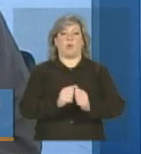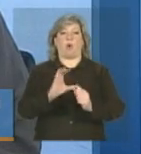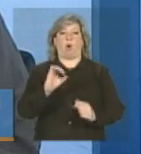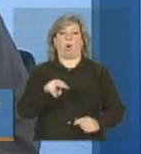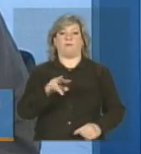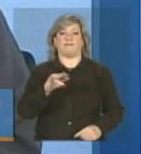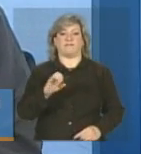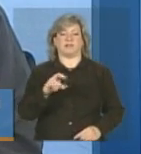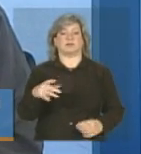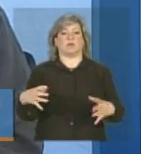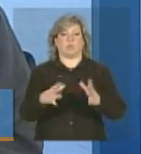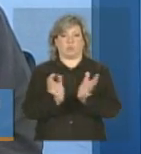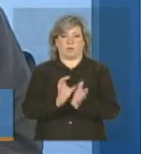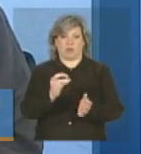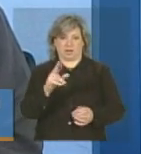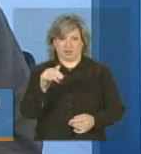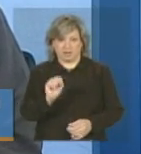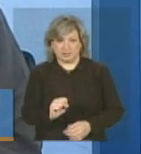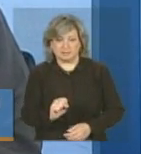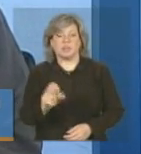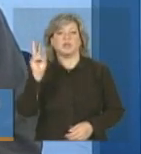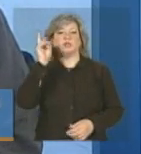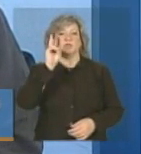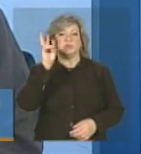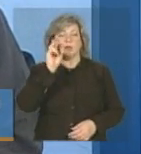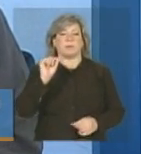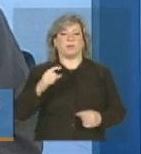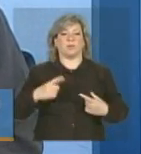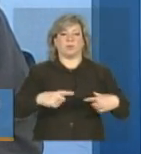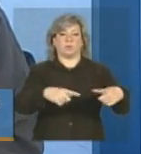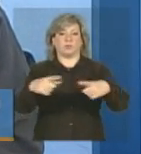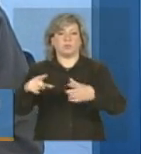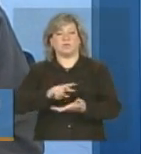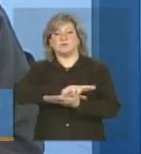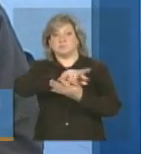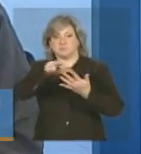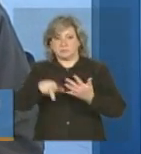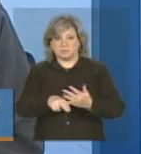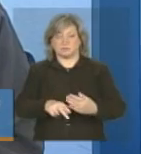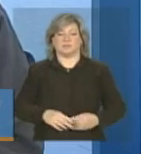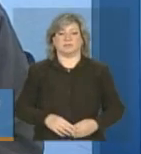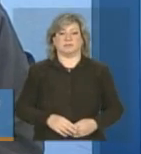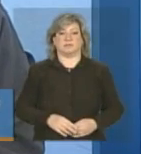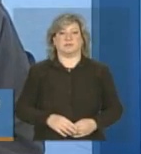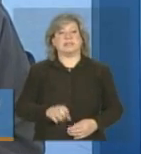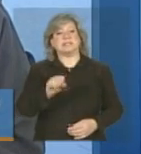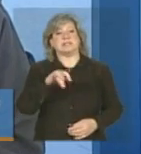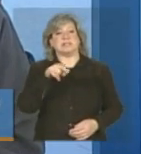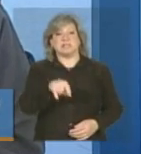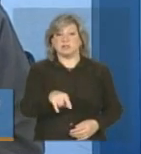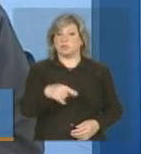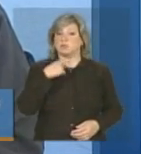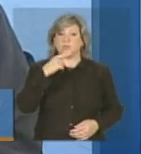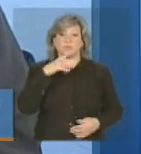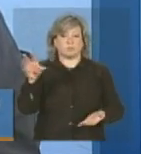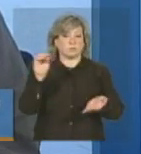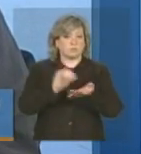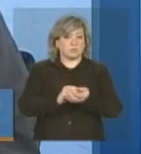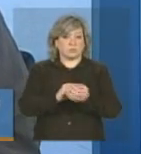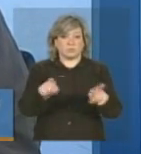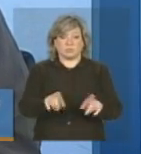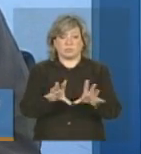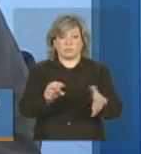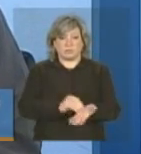do CRAS nos referidos espaços alternativos. Caso isso não seja computado, é